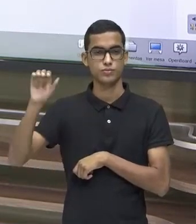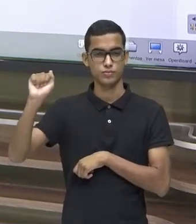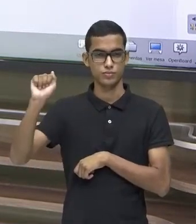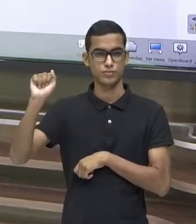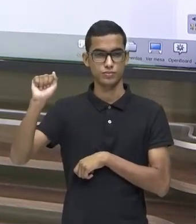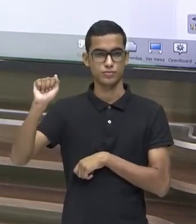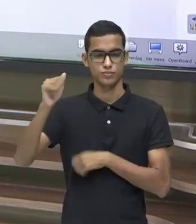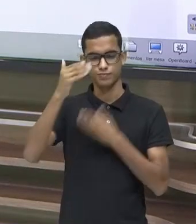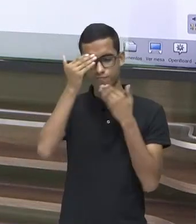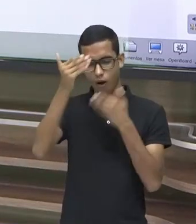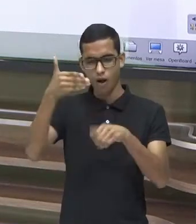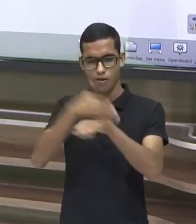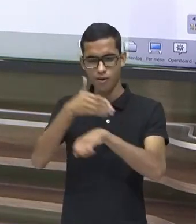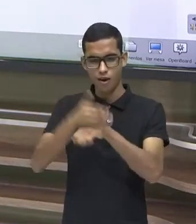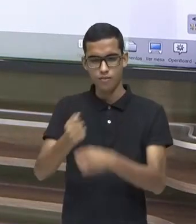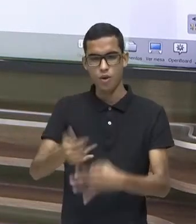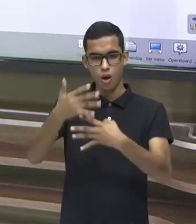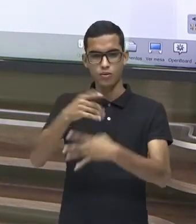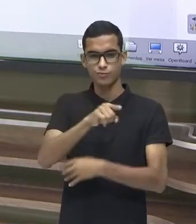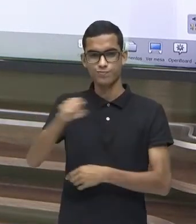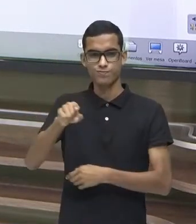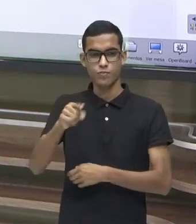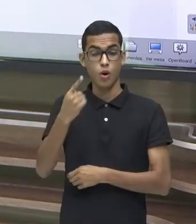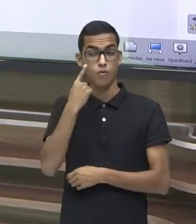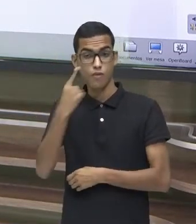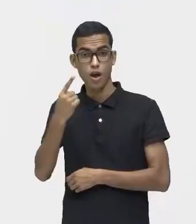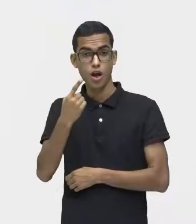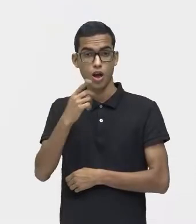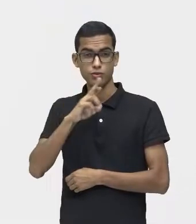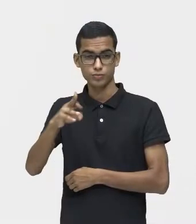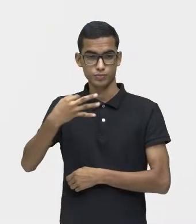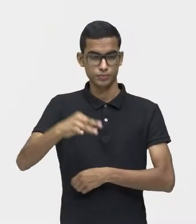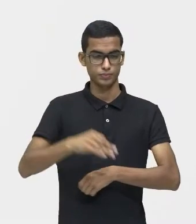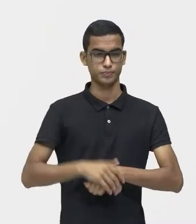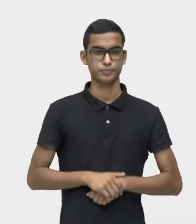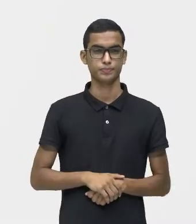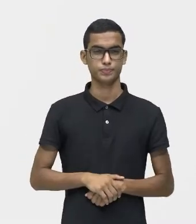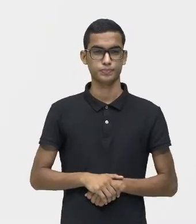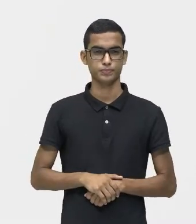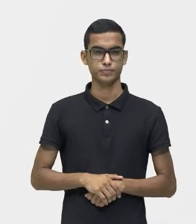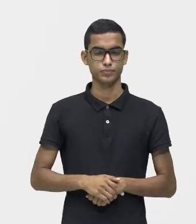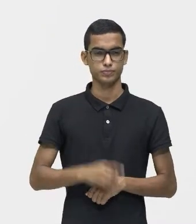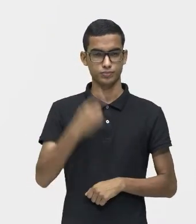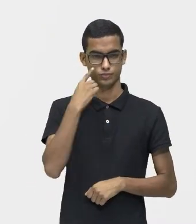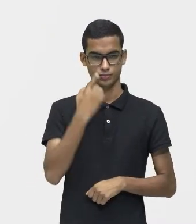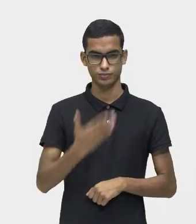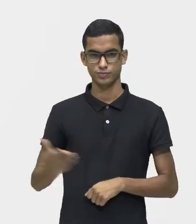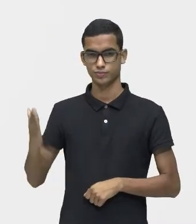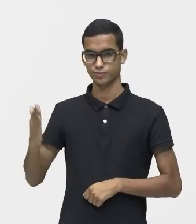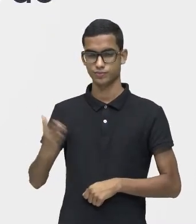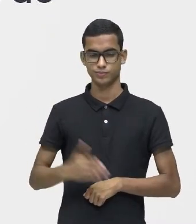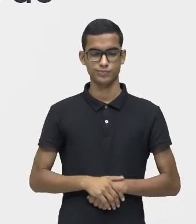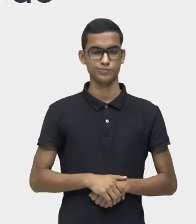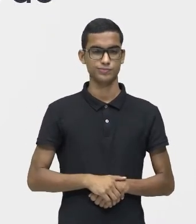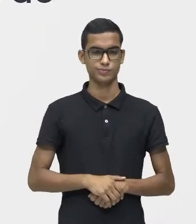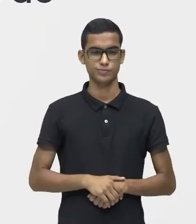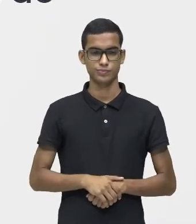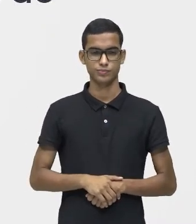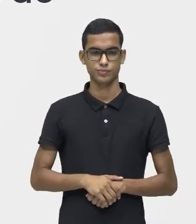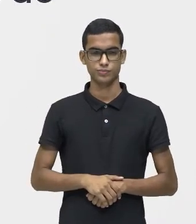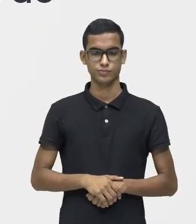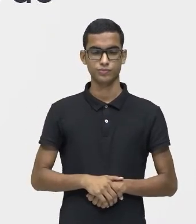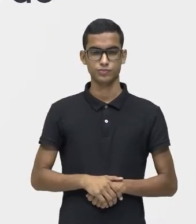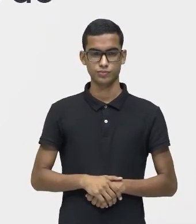gente agradece a participação de vocês. Vamos observar o nosso gabarito. Olha só. Aí, né, a